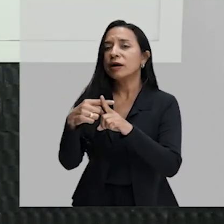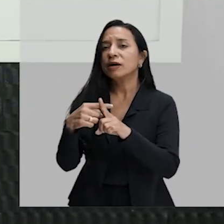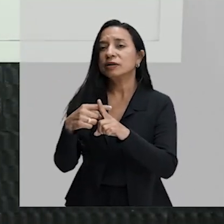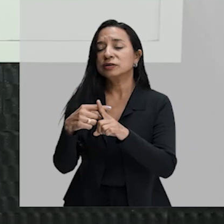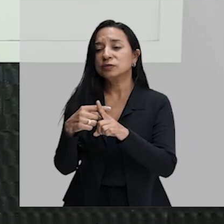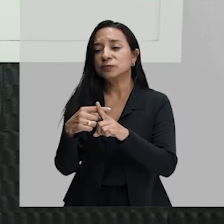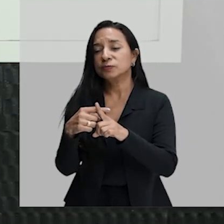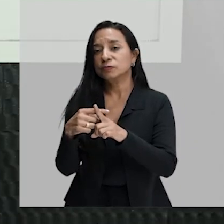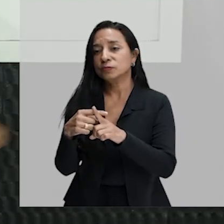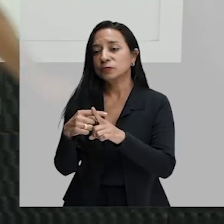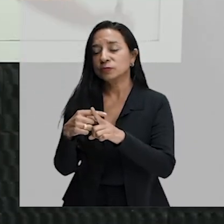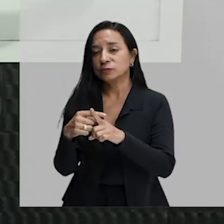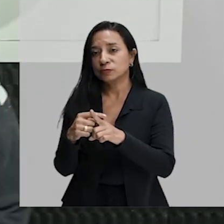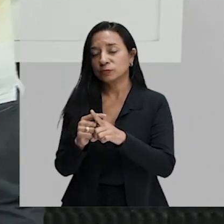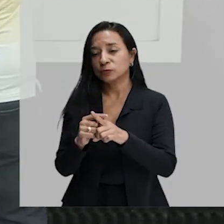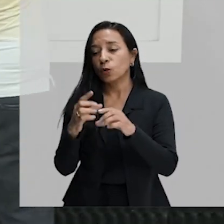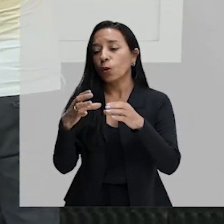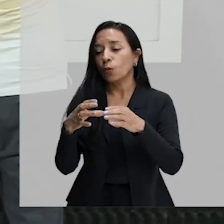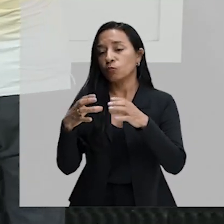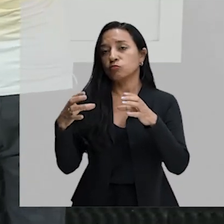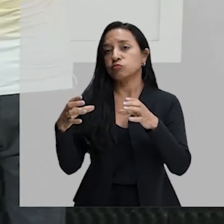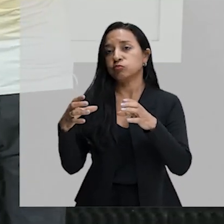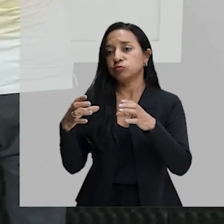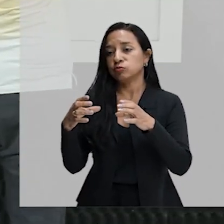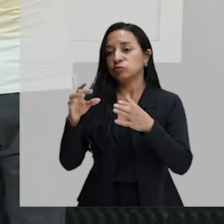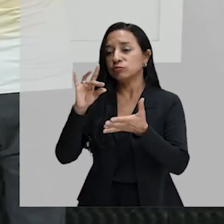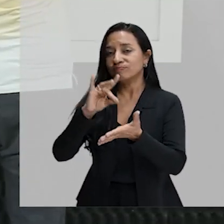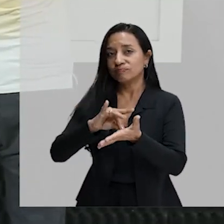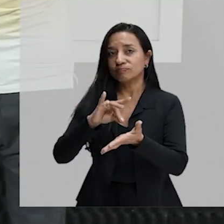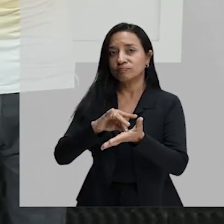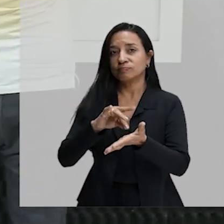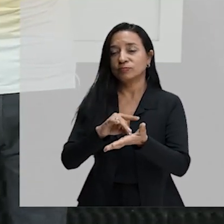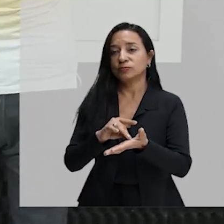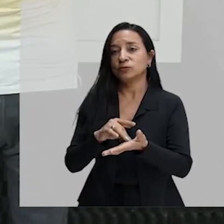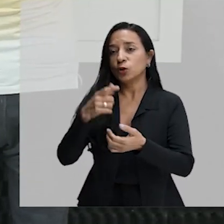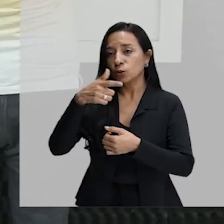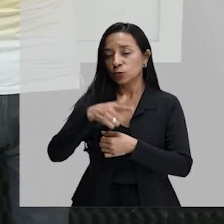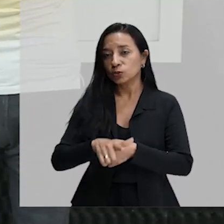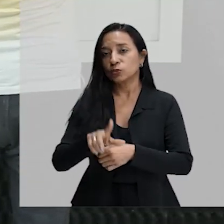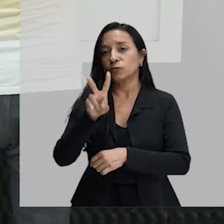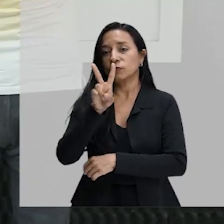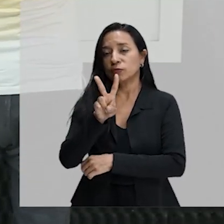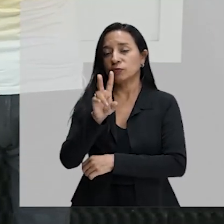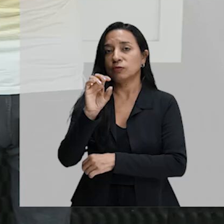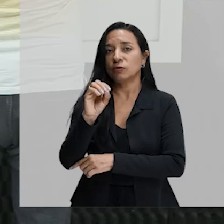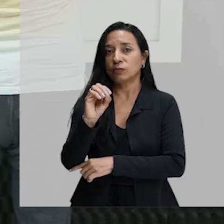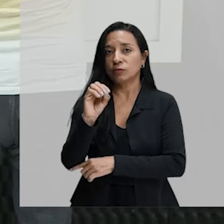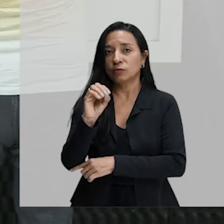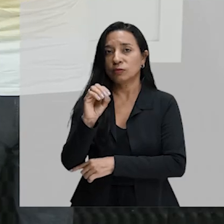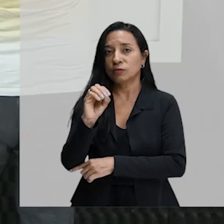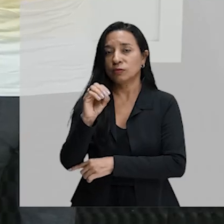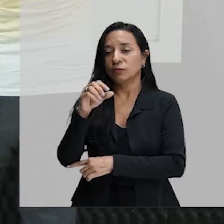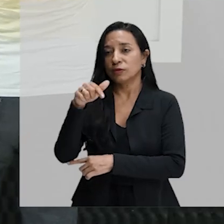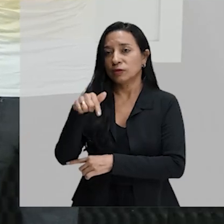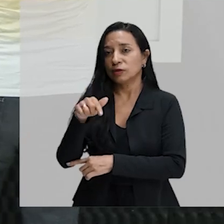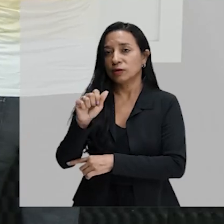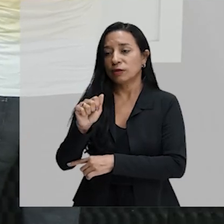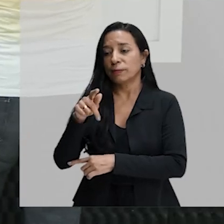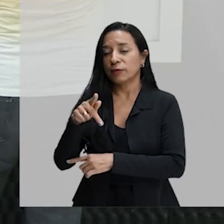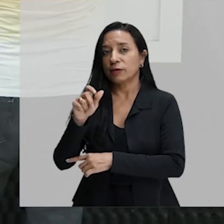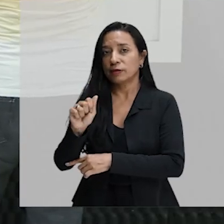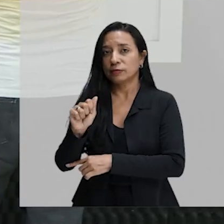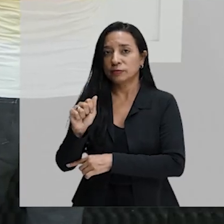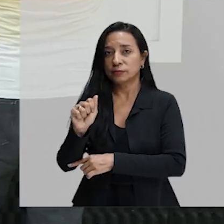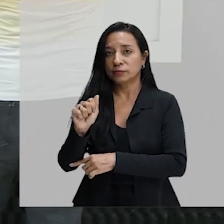né? Que vai ser, ó, novamente, o volume inicial, o coeficiente aparente, vezes